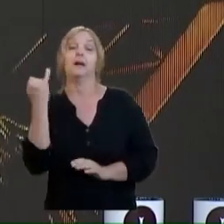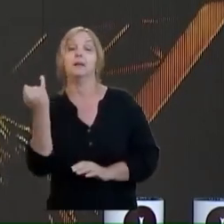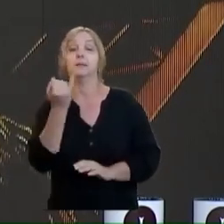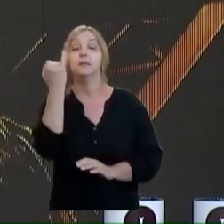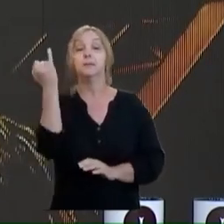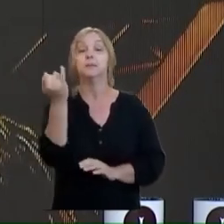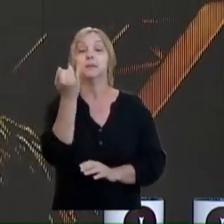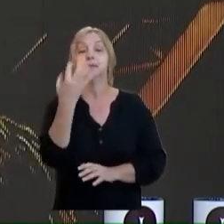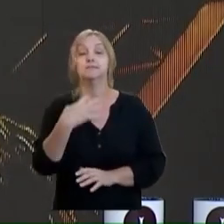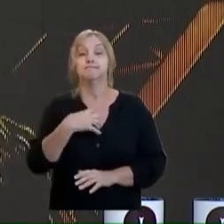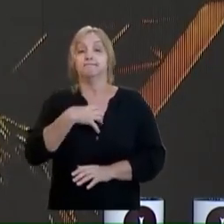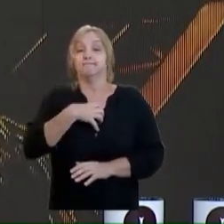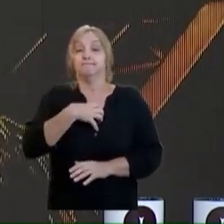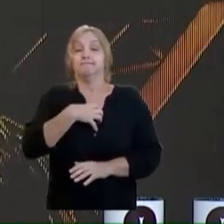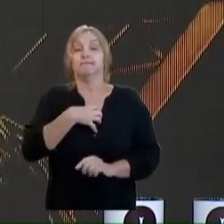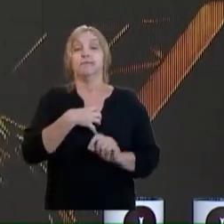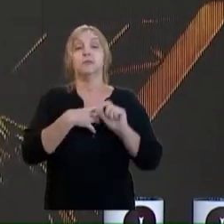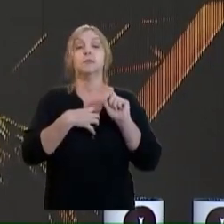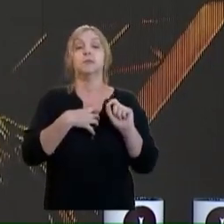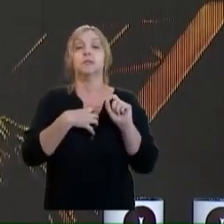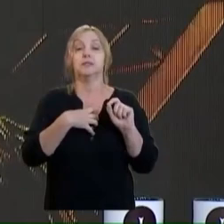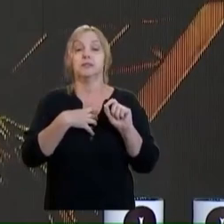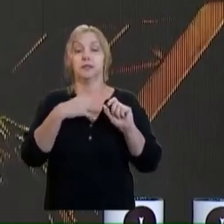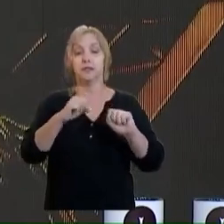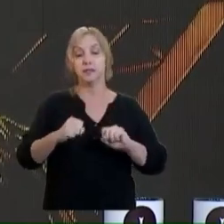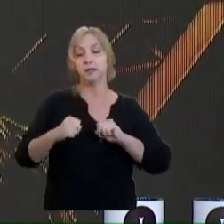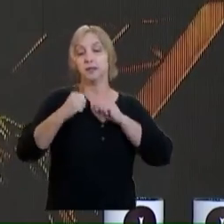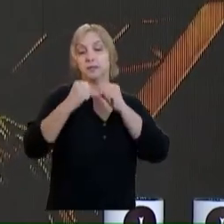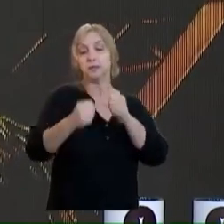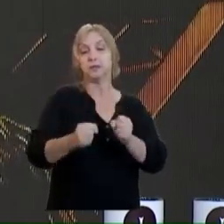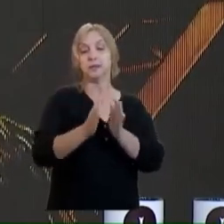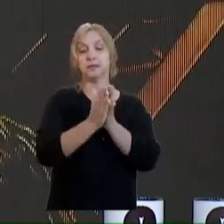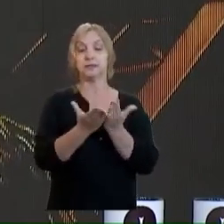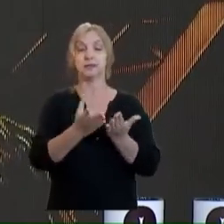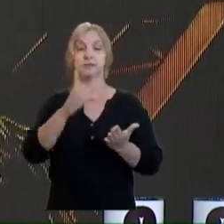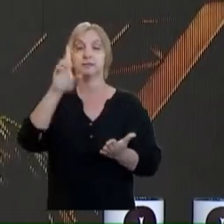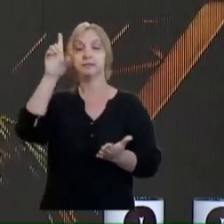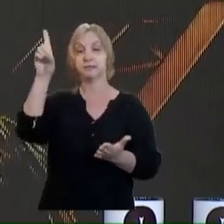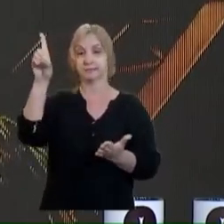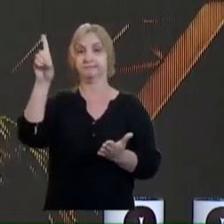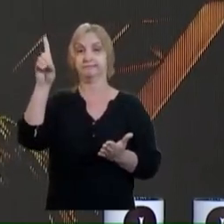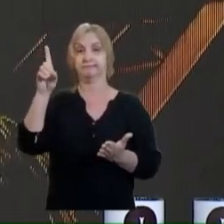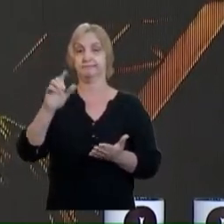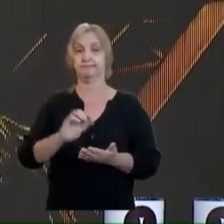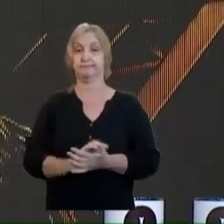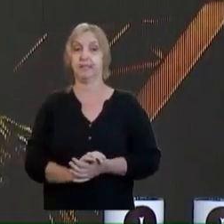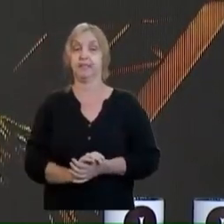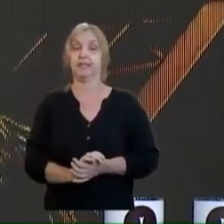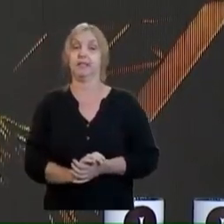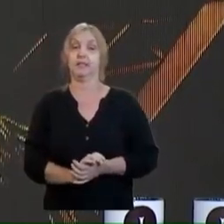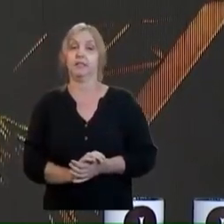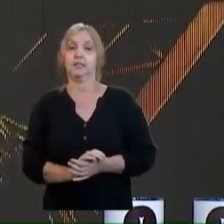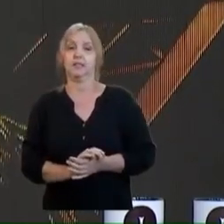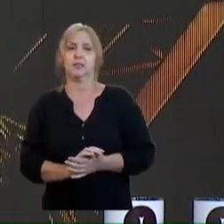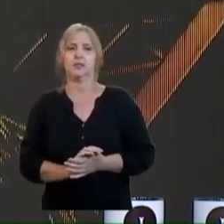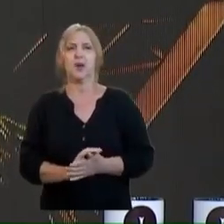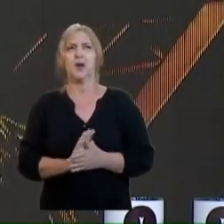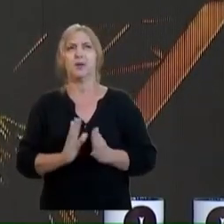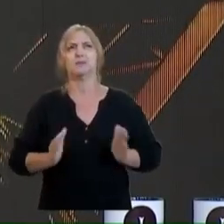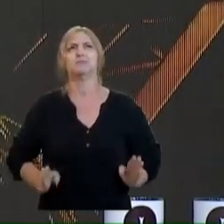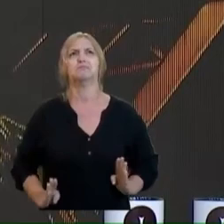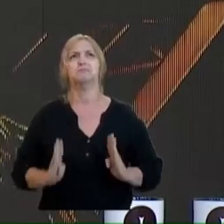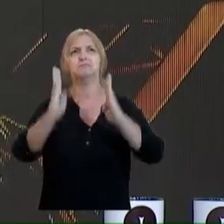você ter no coração que o poder da palavra de Deus não fica circunscrito a um